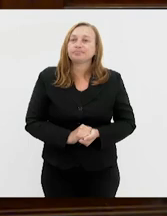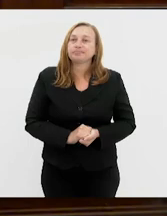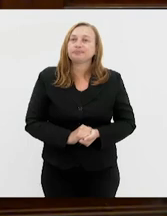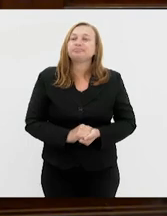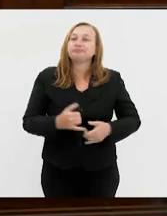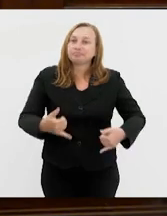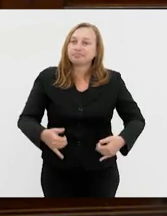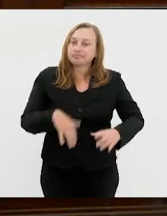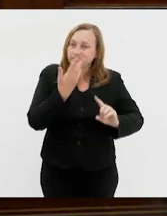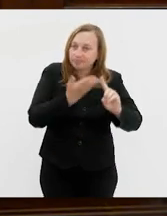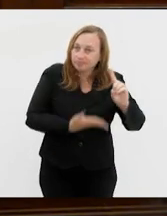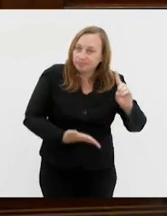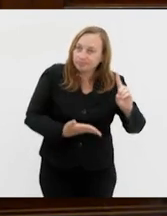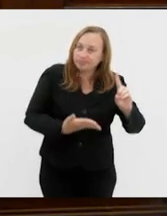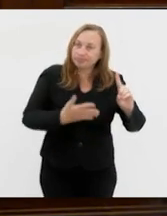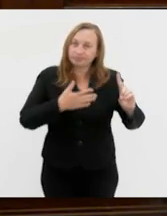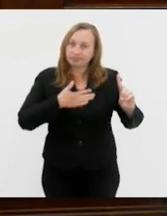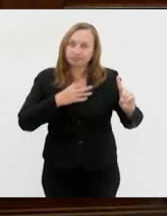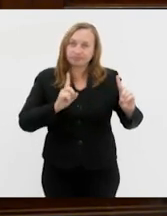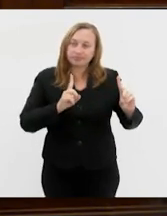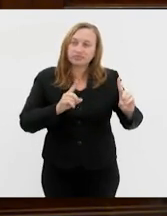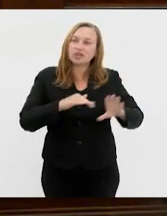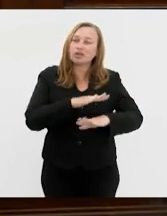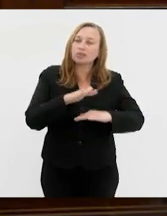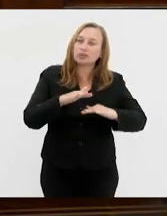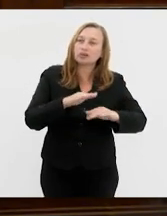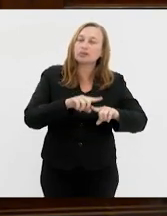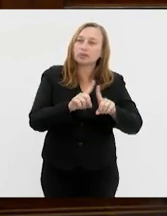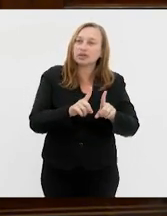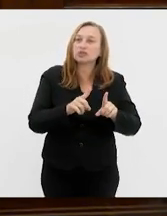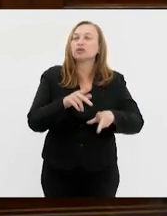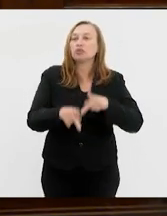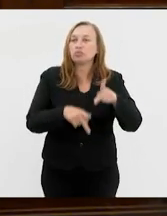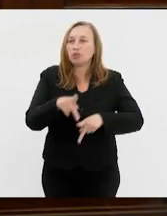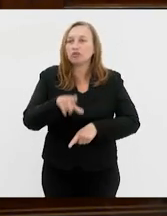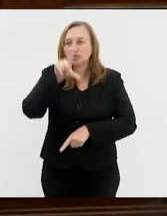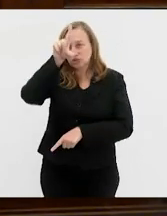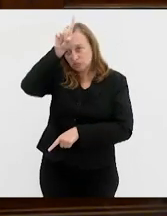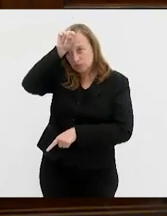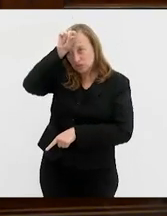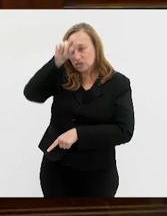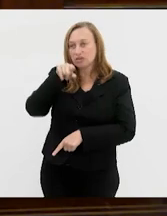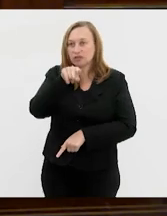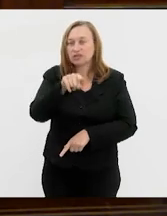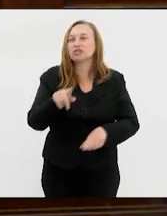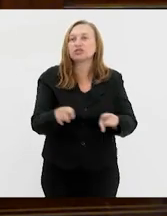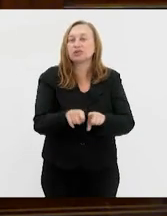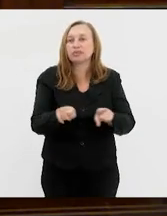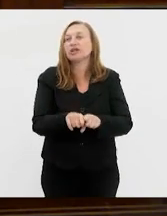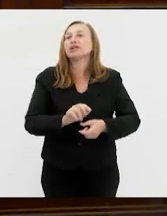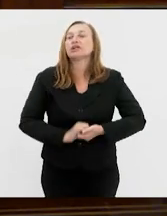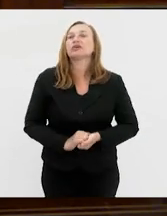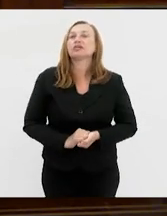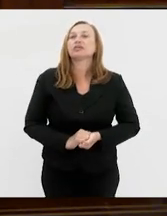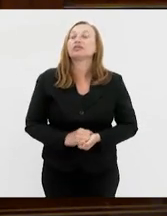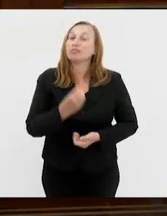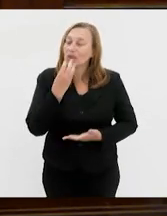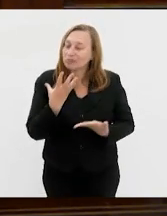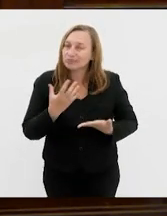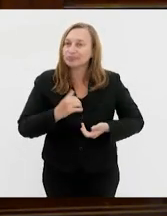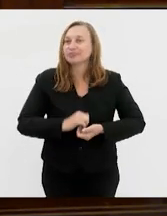homenagem que é prestada não a mim, mas à população de Mesquita e a vocês também, que participaram disso. Viu? Bom,